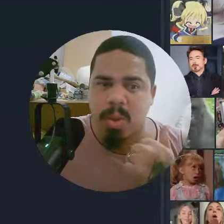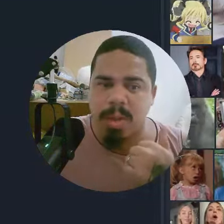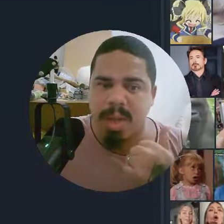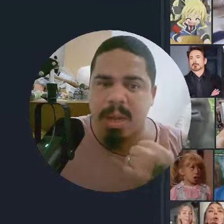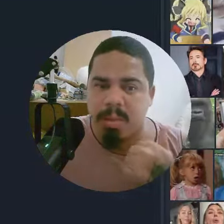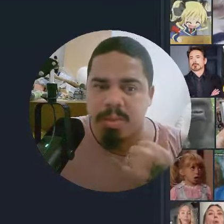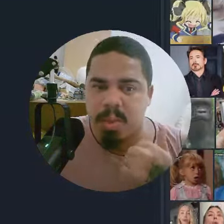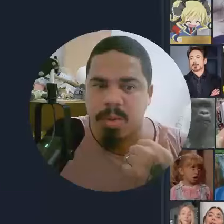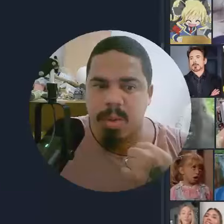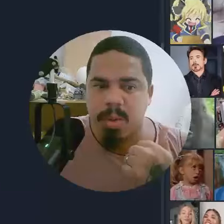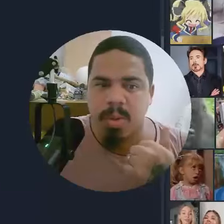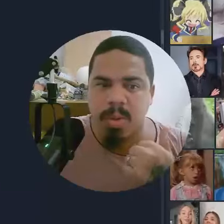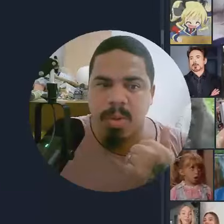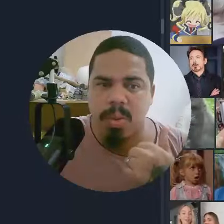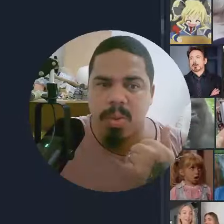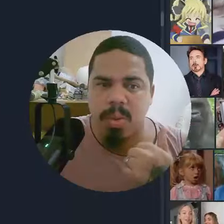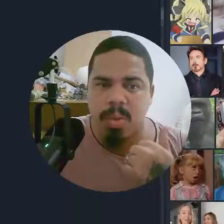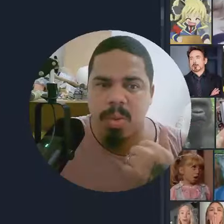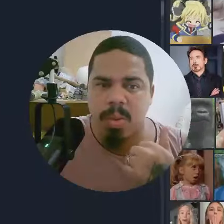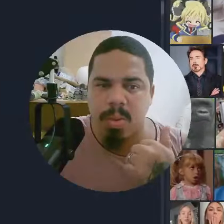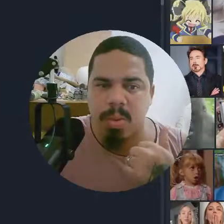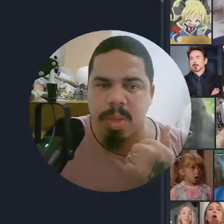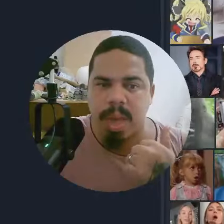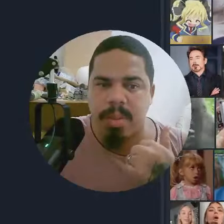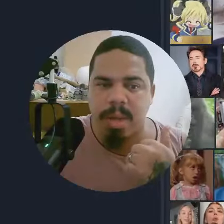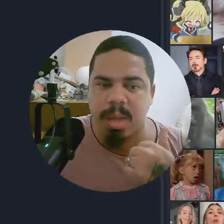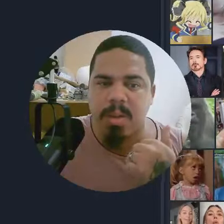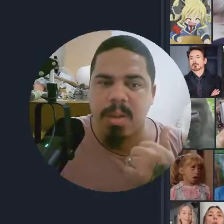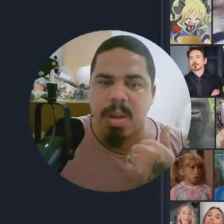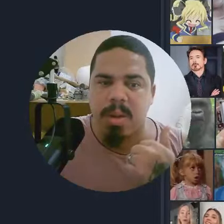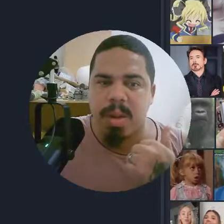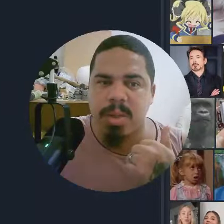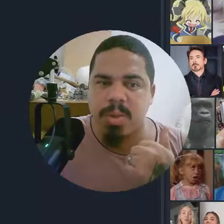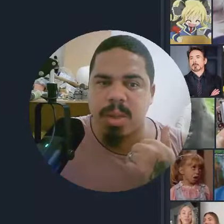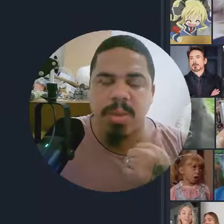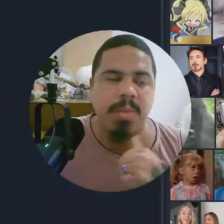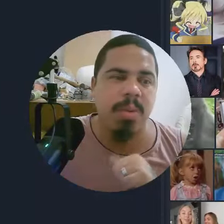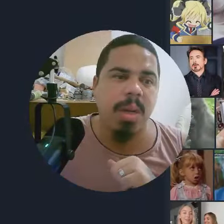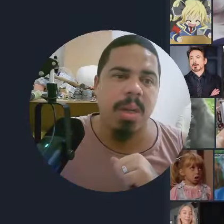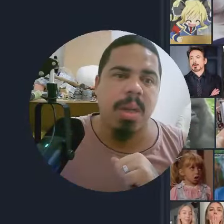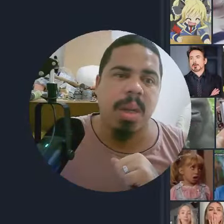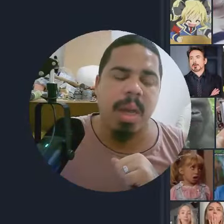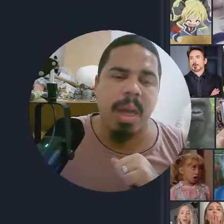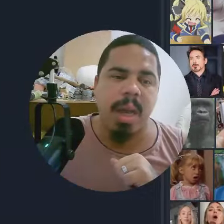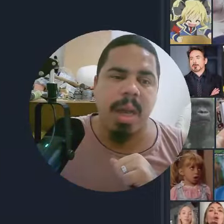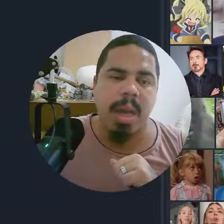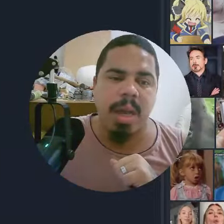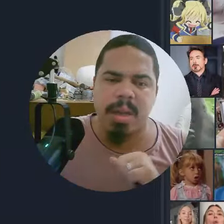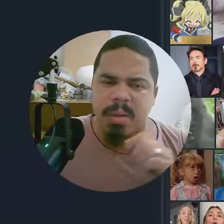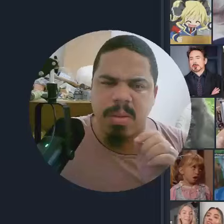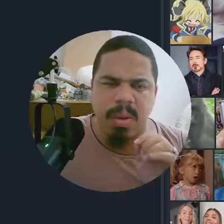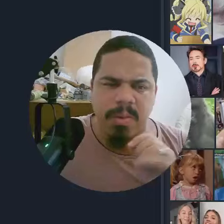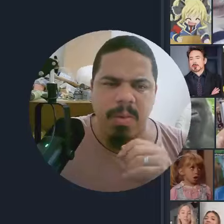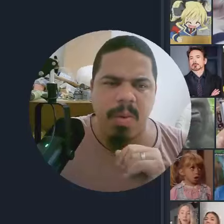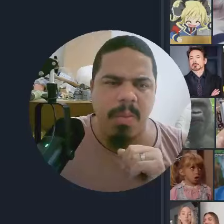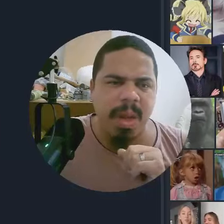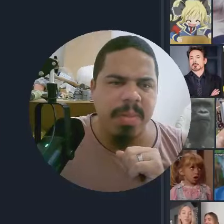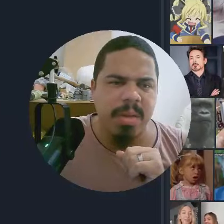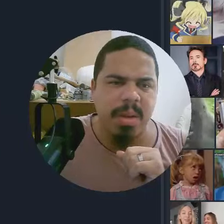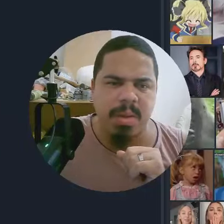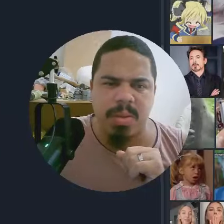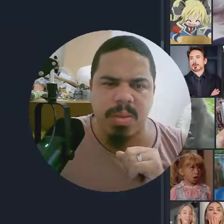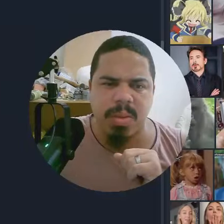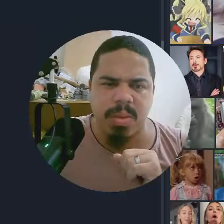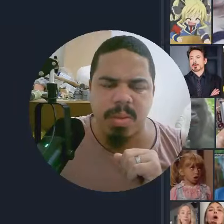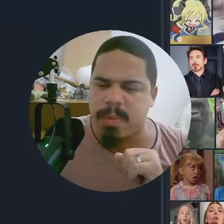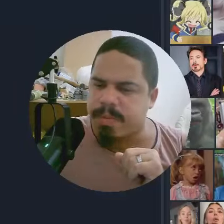boa sobre, tá? Sobre o tema, entendeu? Numa discussão muito boa. É, até houve um complemento